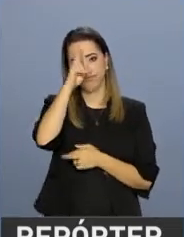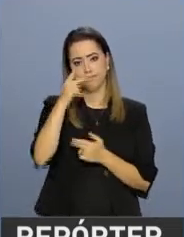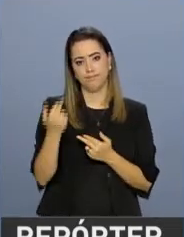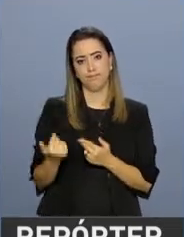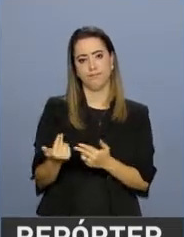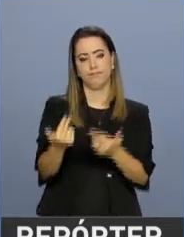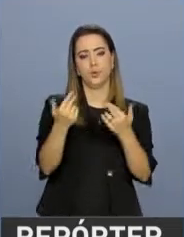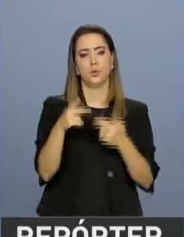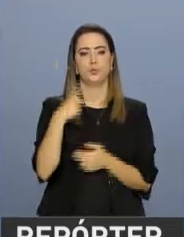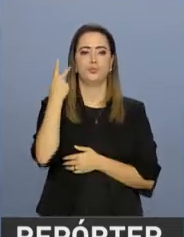com uma da marielly